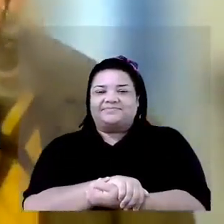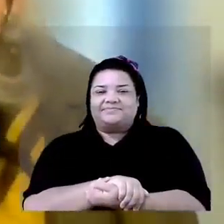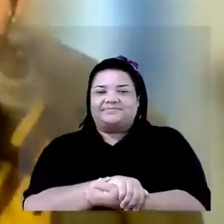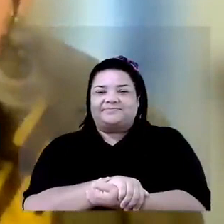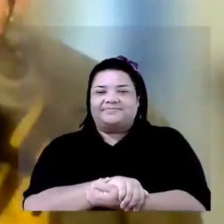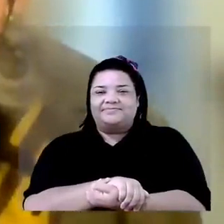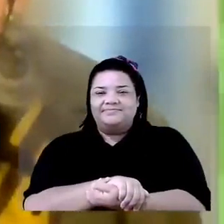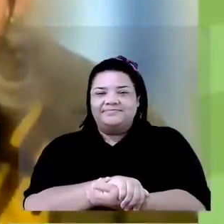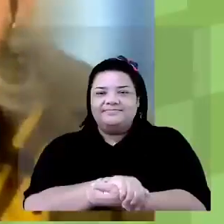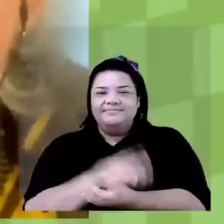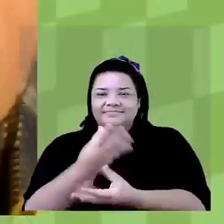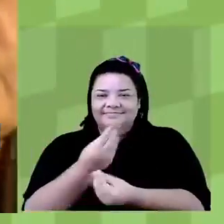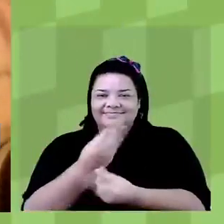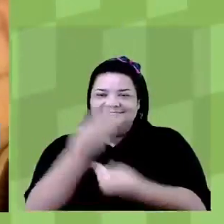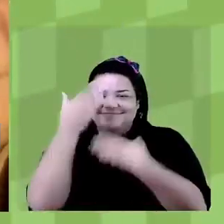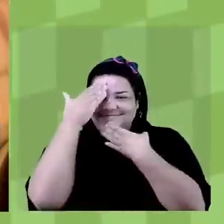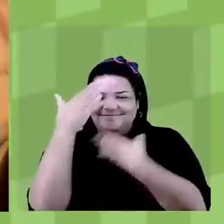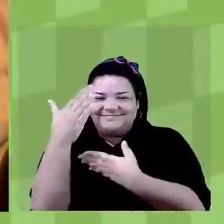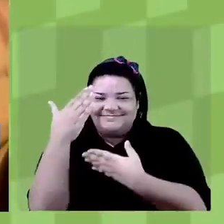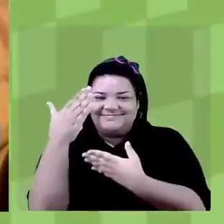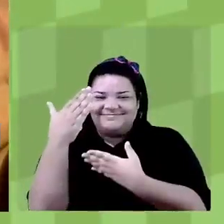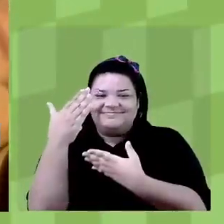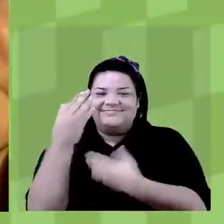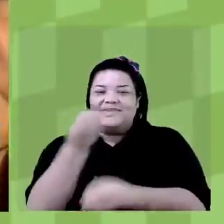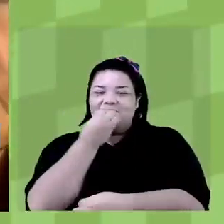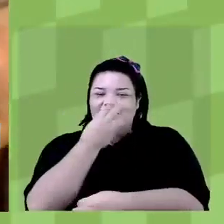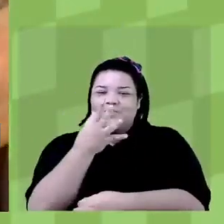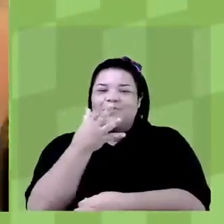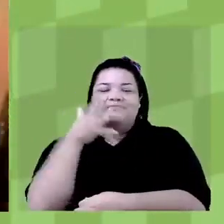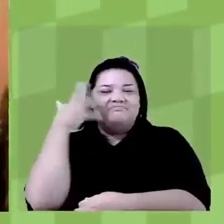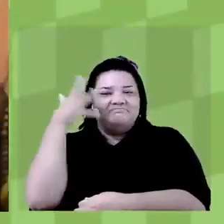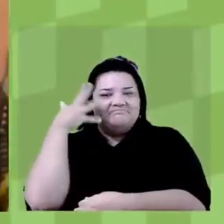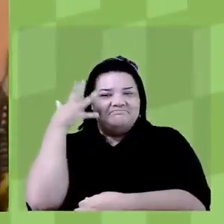Muito obrigada. Cíntia Hiromi Nakazawa, chefe de